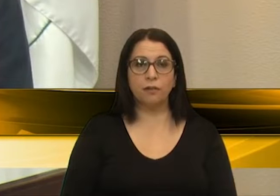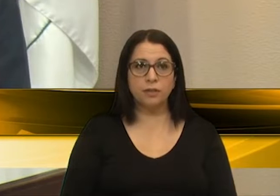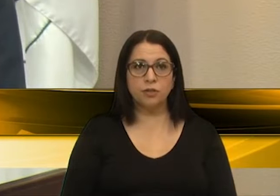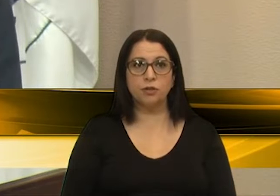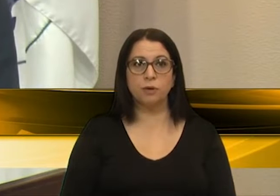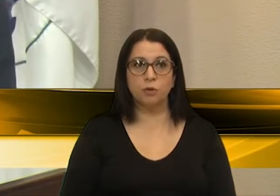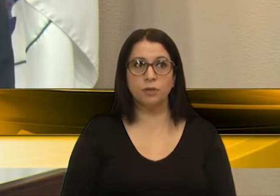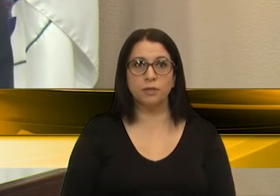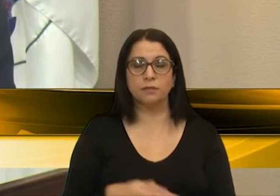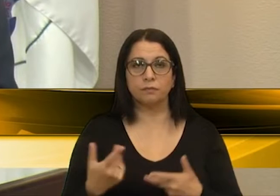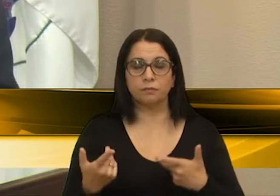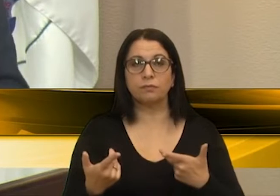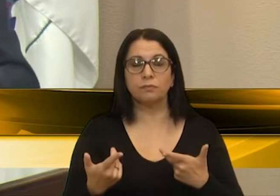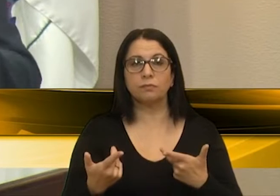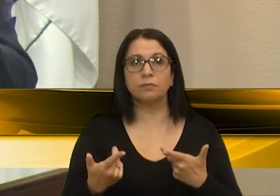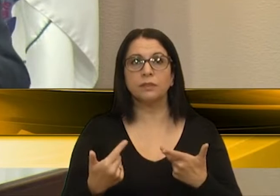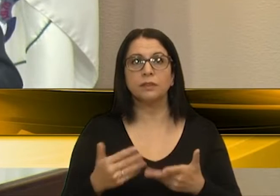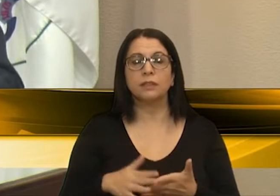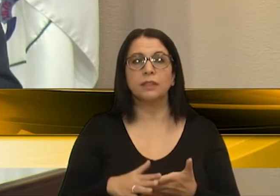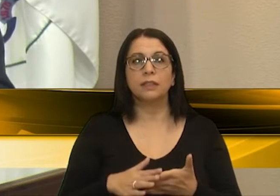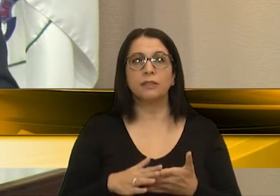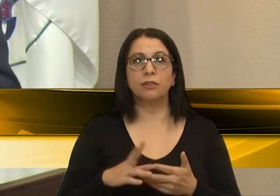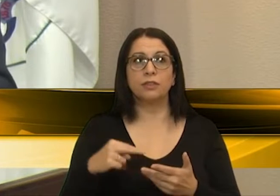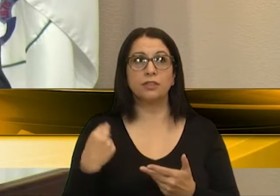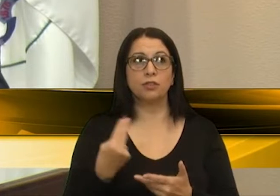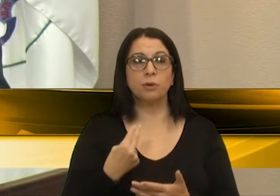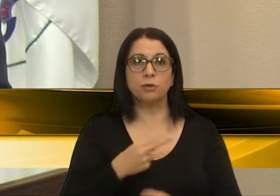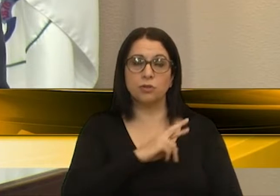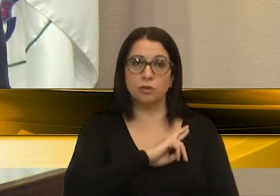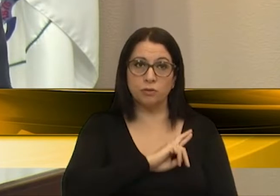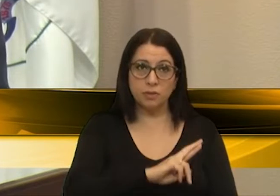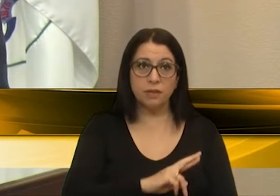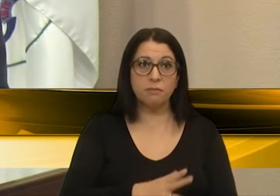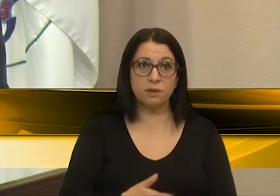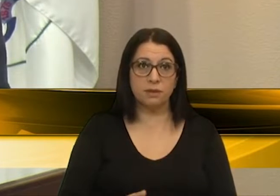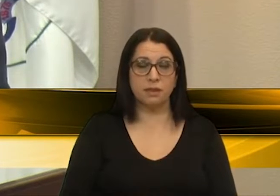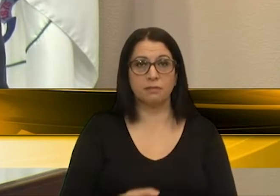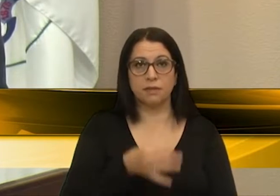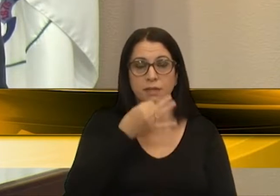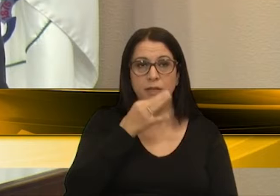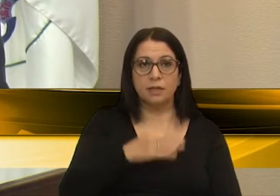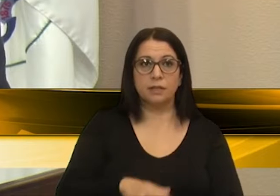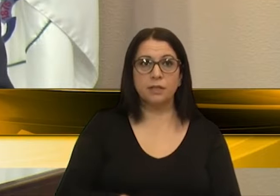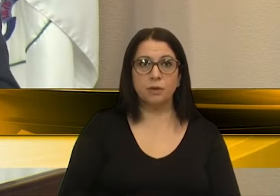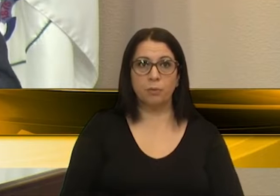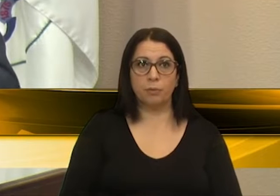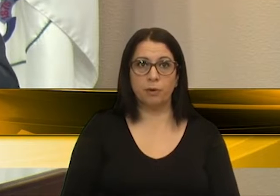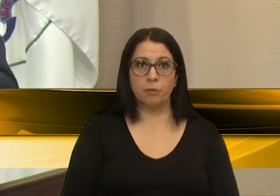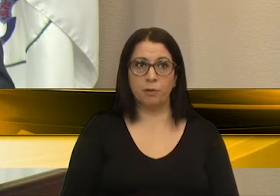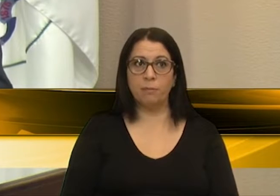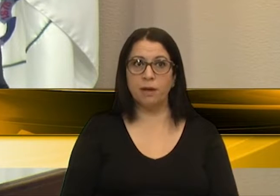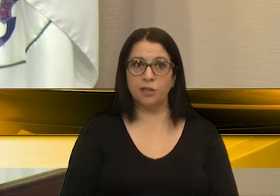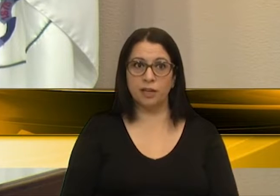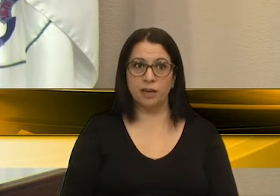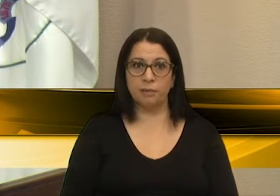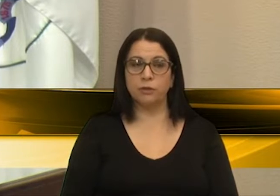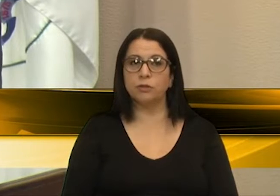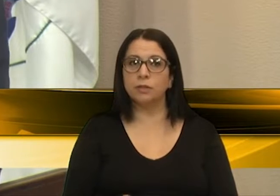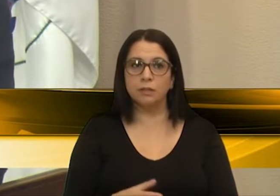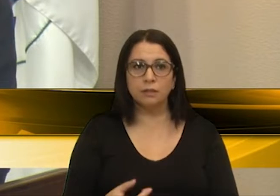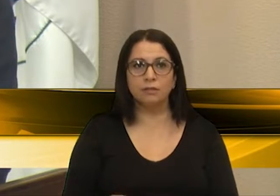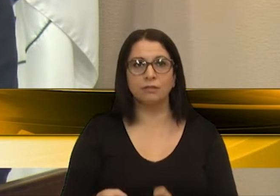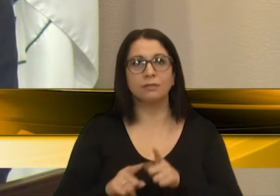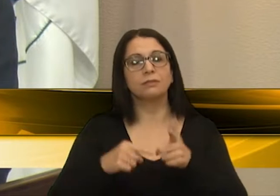essa tradição ela marca também a nossa região, a nossa cidade de Caxias do Sul, desde os tempos da nossa